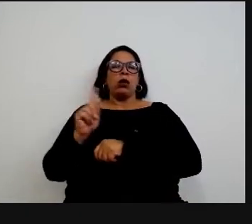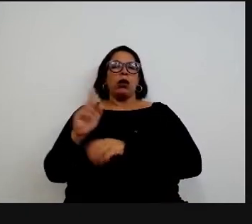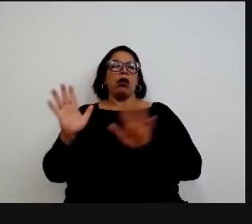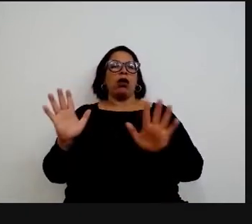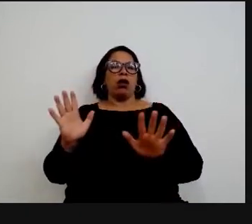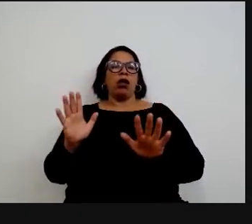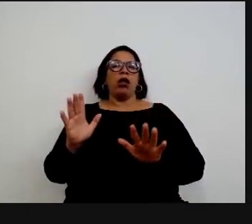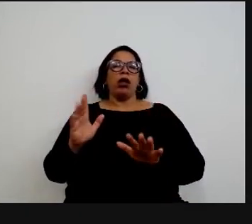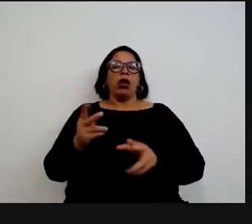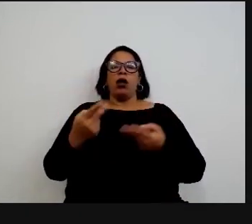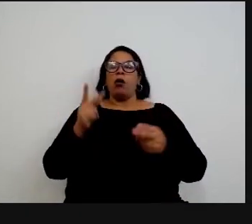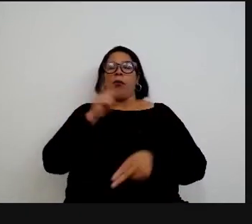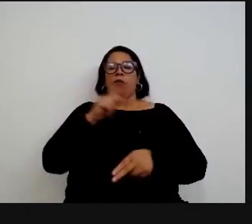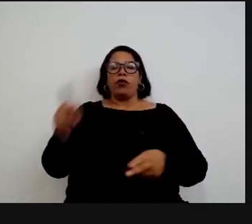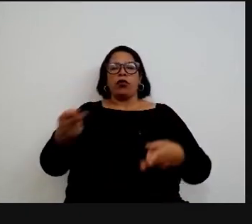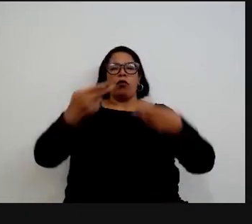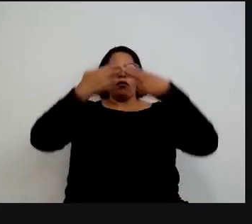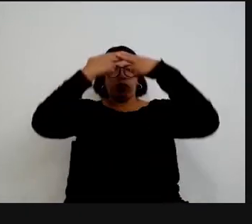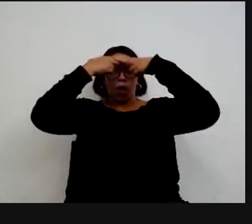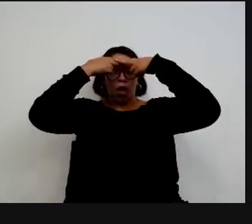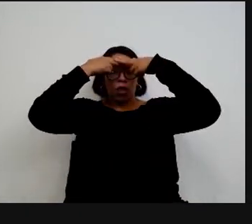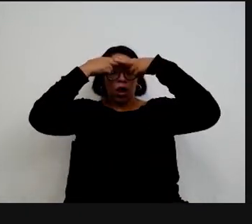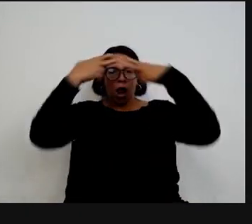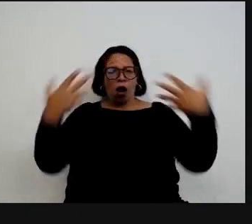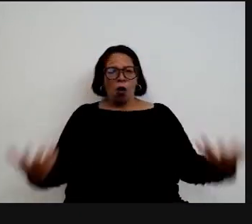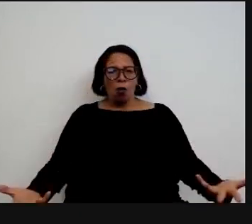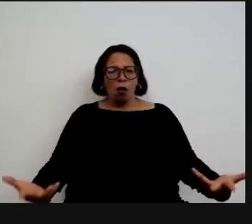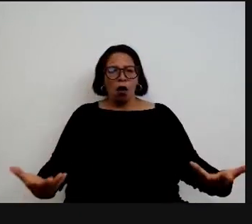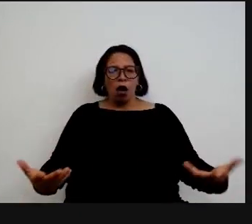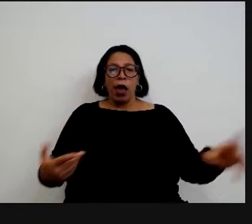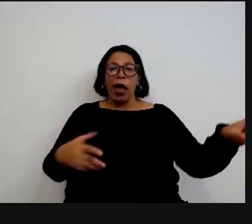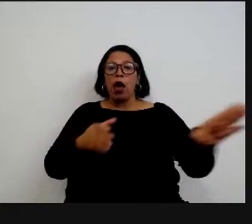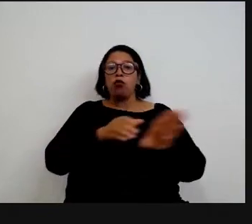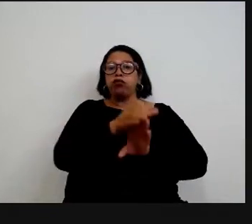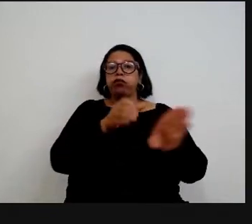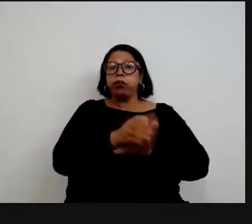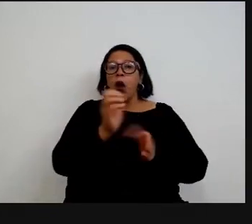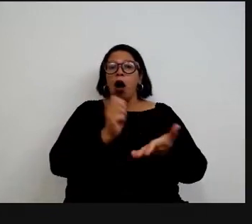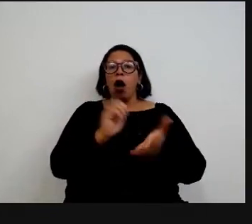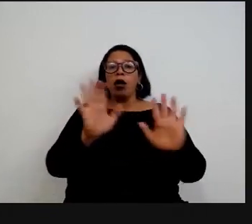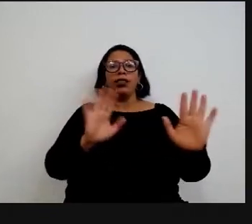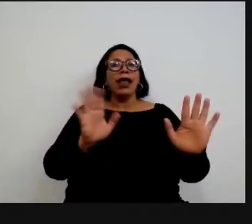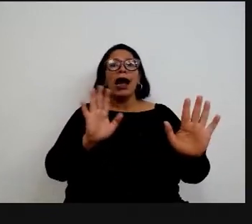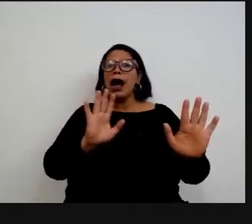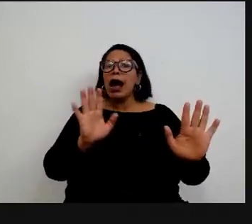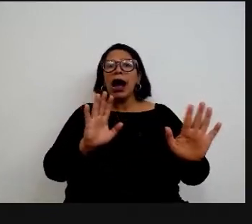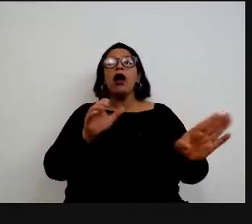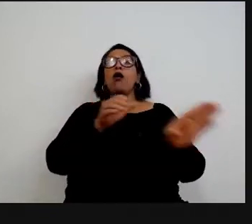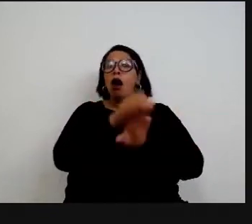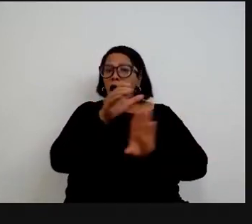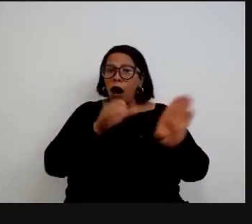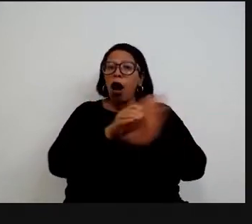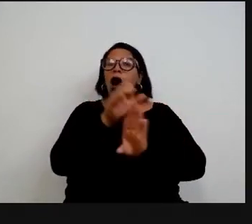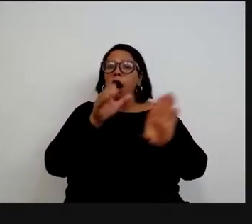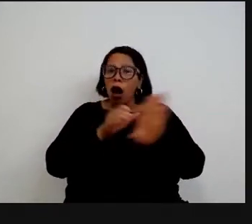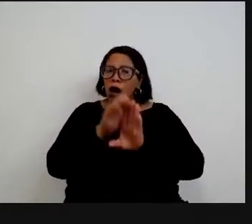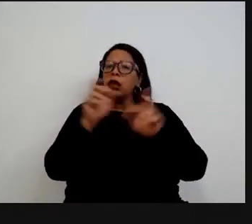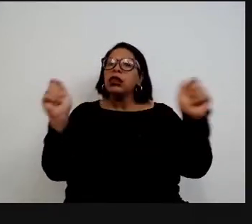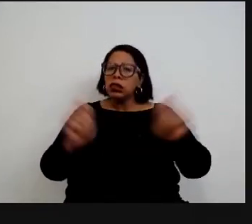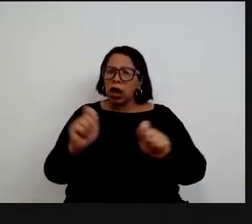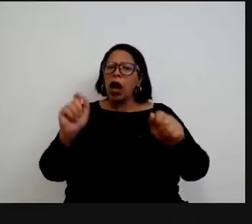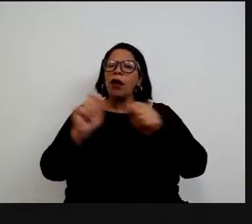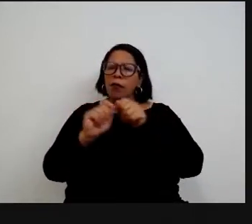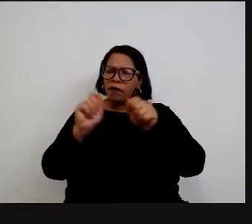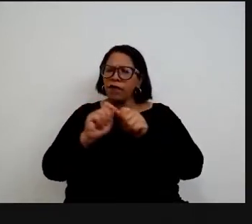por exemplo, que criou um trauma no professor, que eu tive que fazer um gerenciamento dele depois, de que não era o fim do mundo ele não saber fazer isso. Ele pode